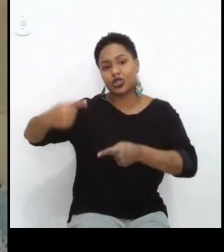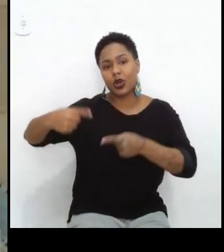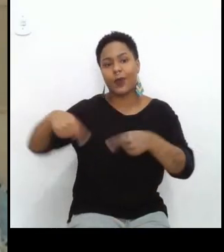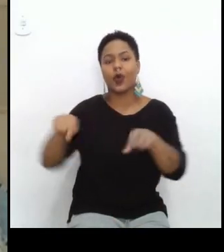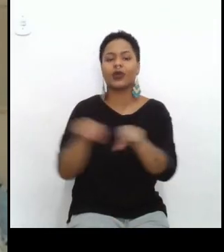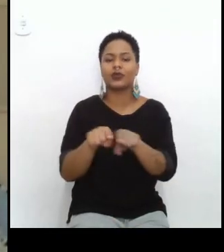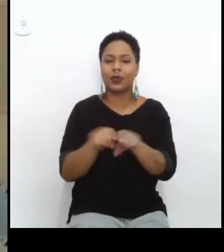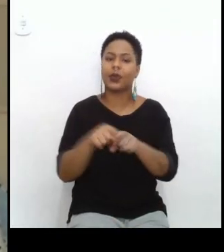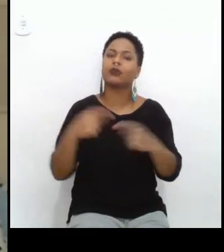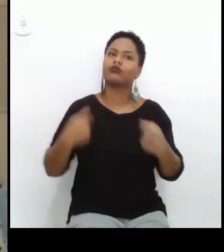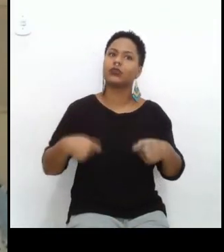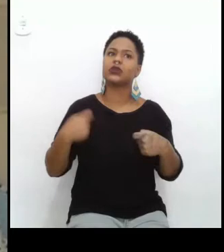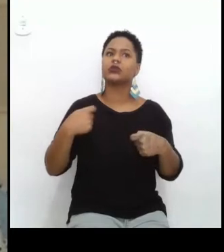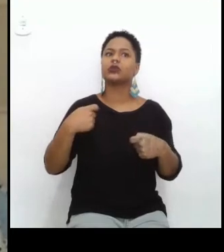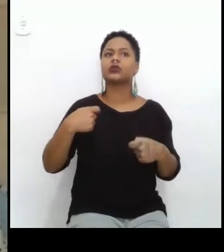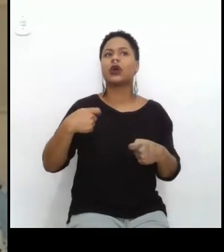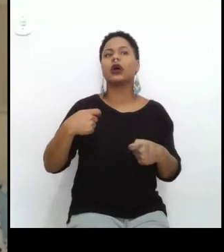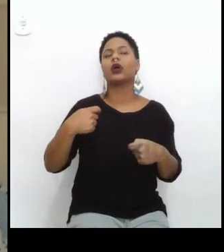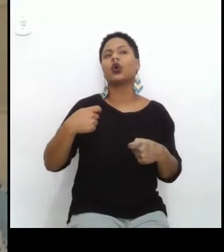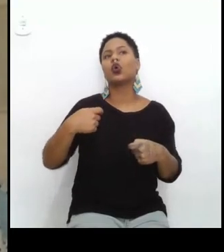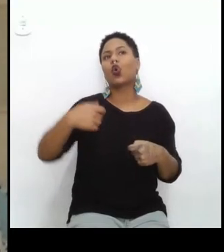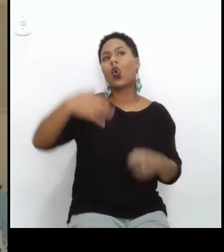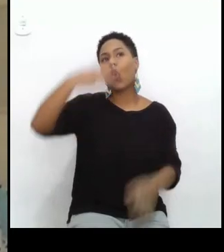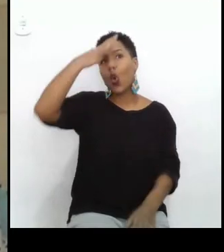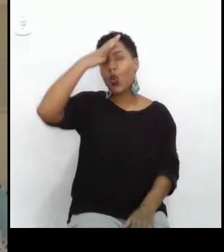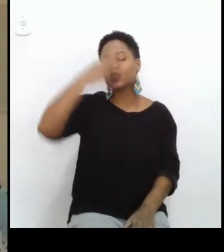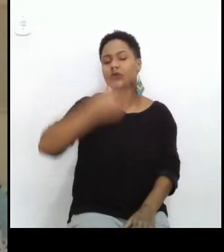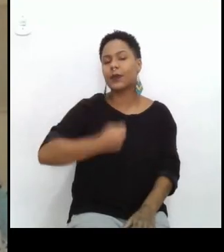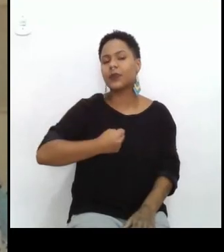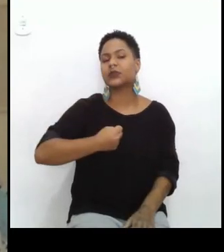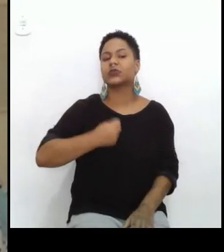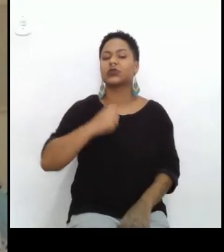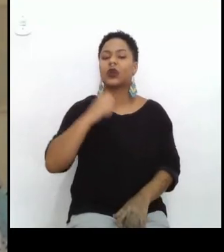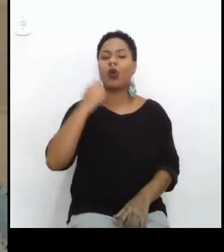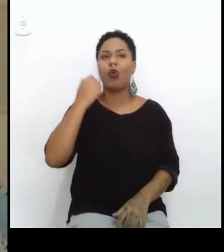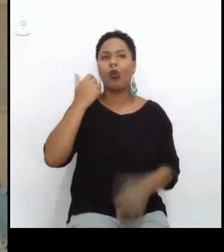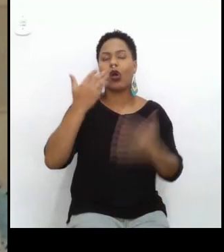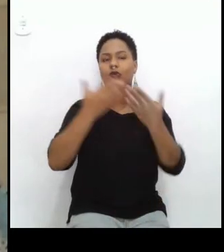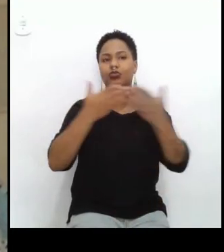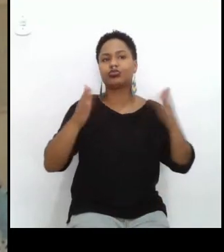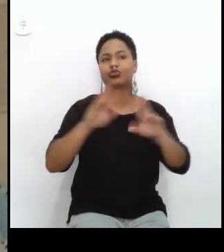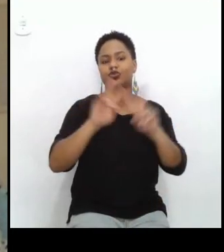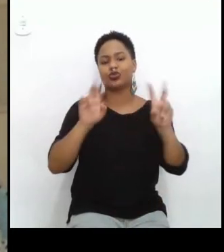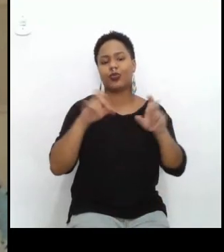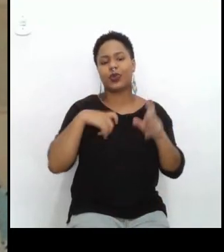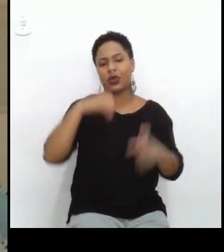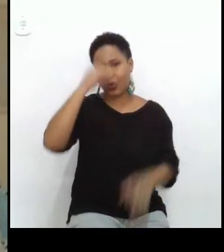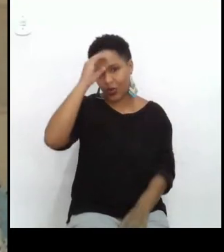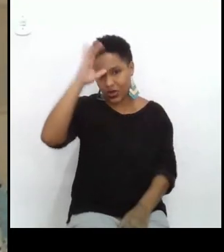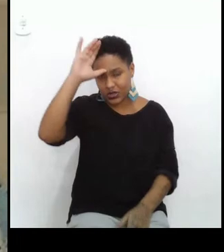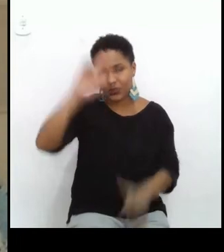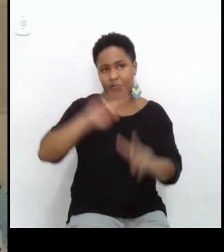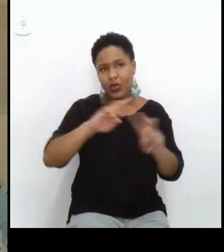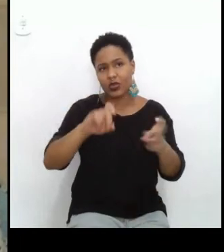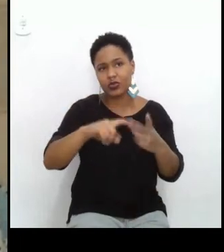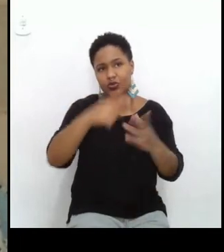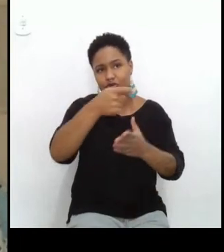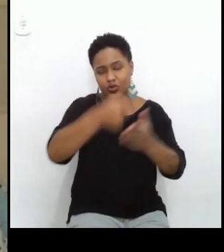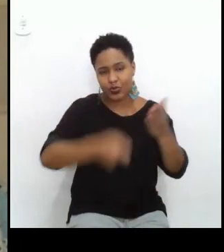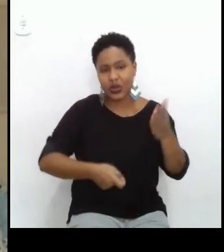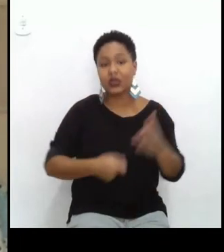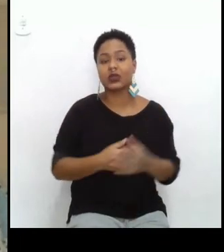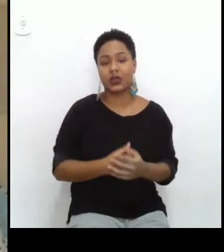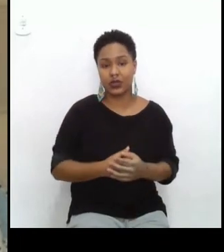também demanda uma concepção estendida eu acho do que a é de conhecimento do que a gente fala de texto né assim